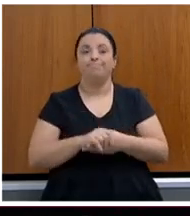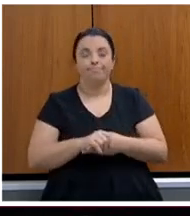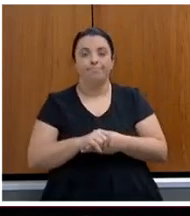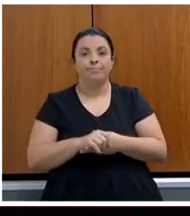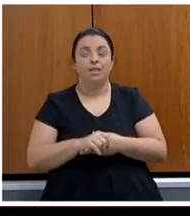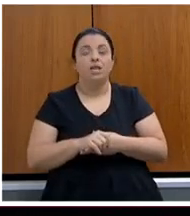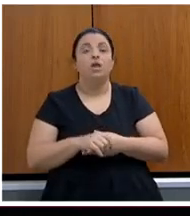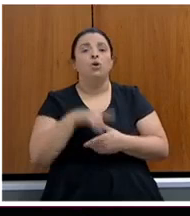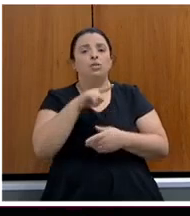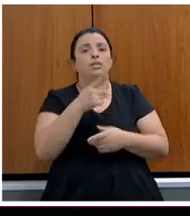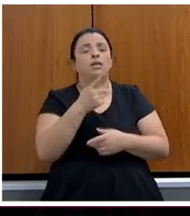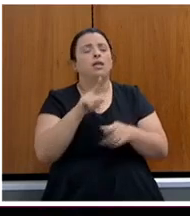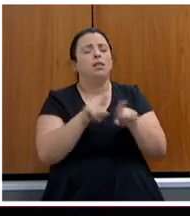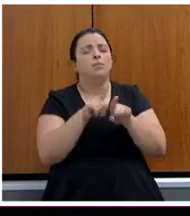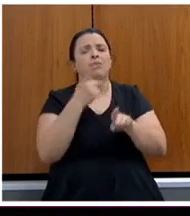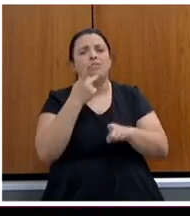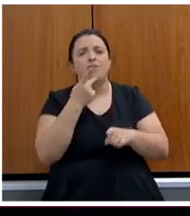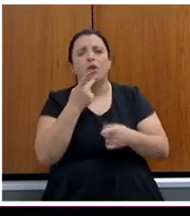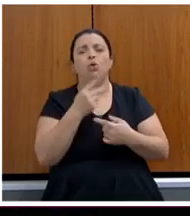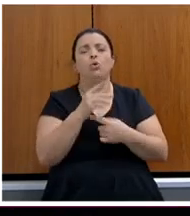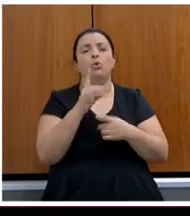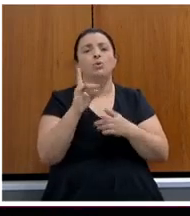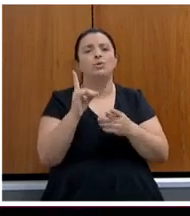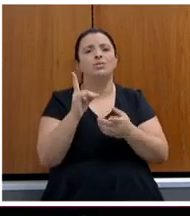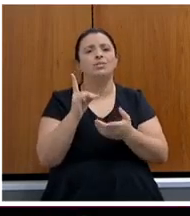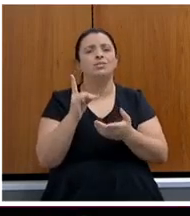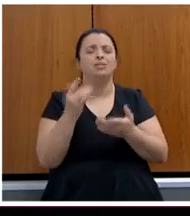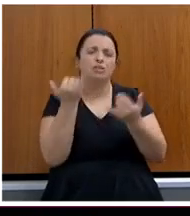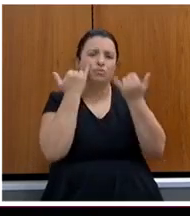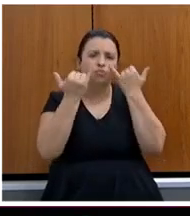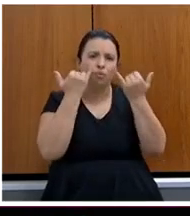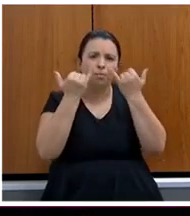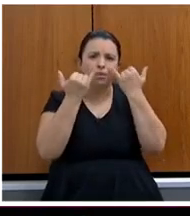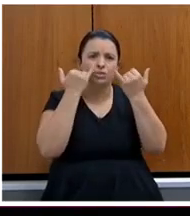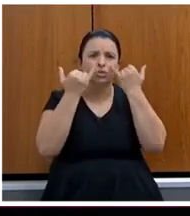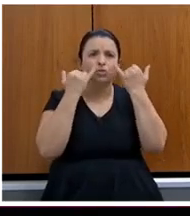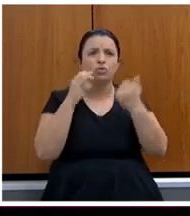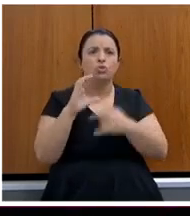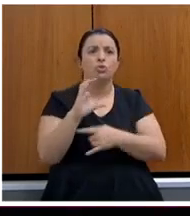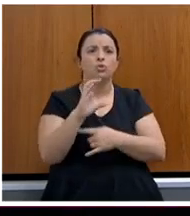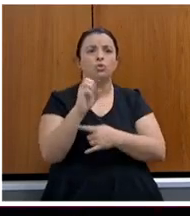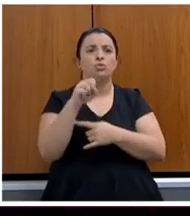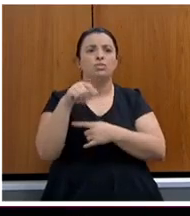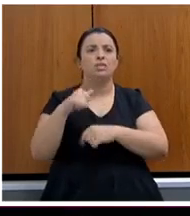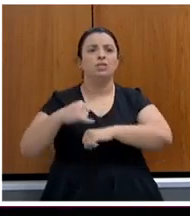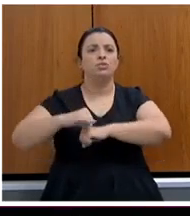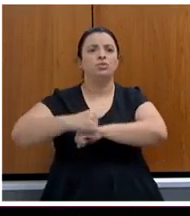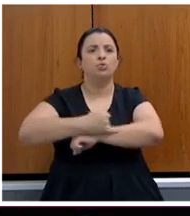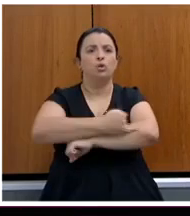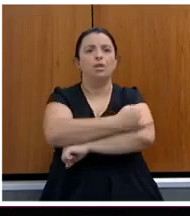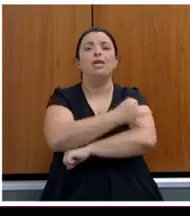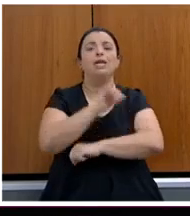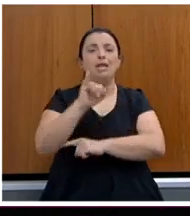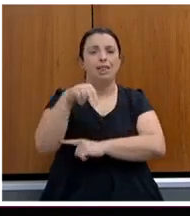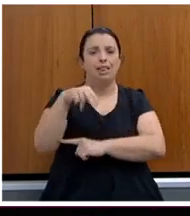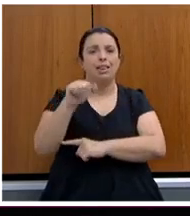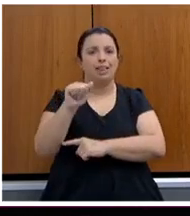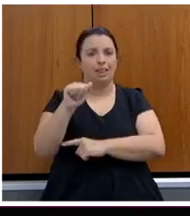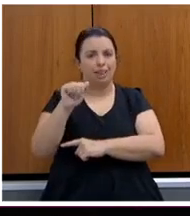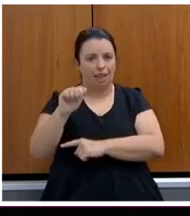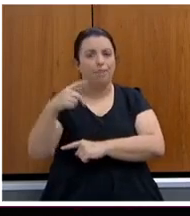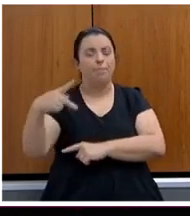dados microdados do censo escolar da Educação Básica do INEP né então nós temos daí 900 escolas